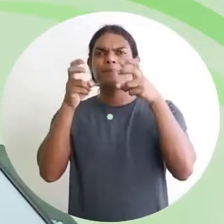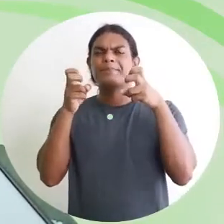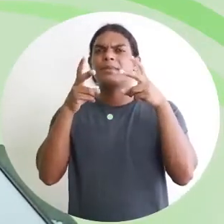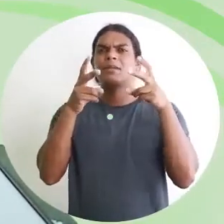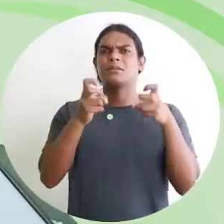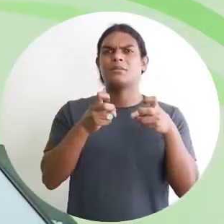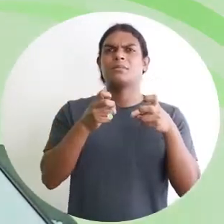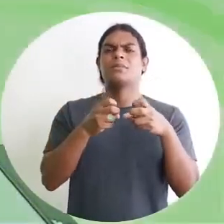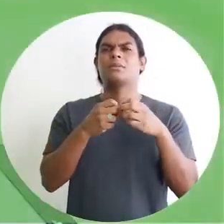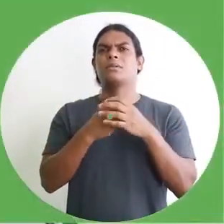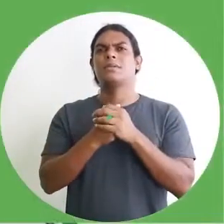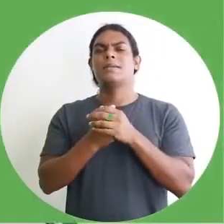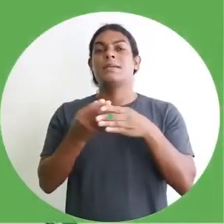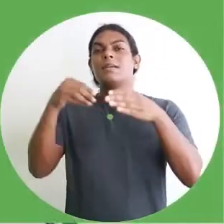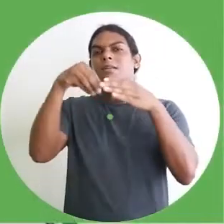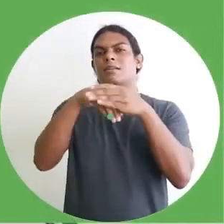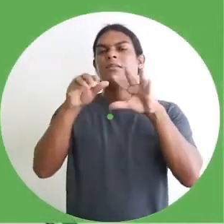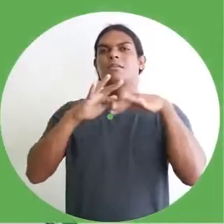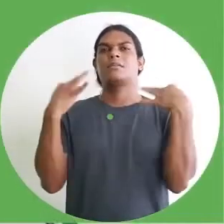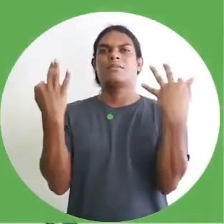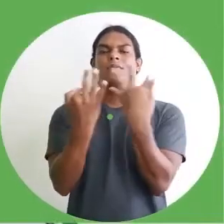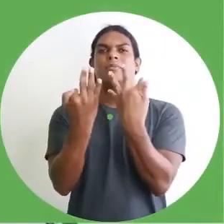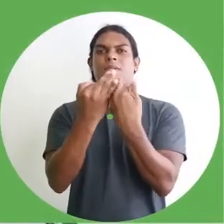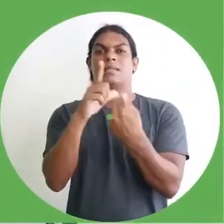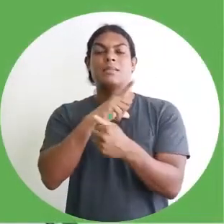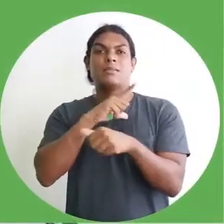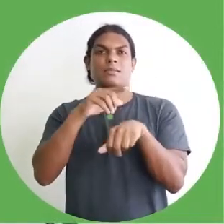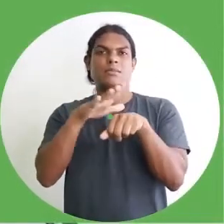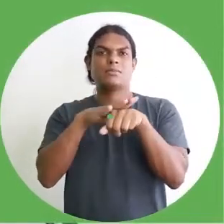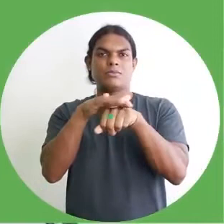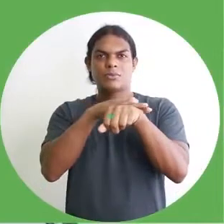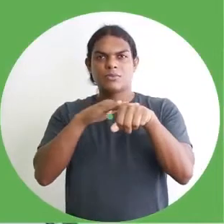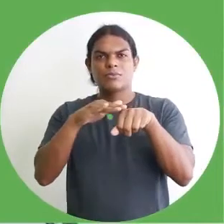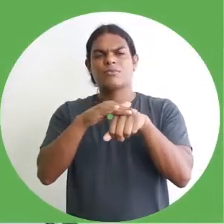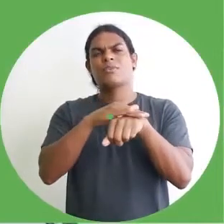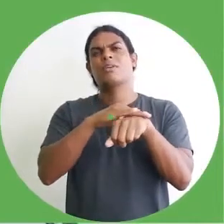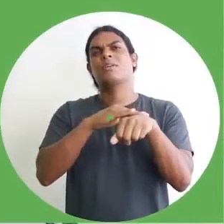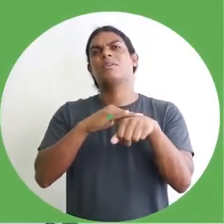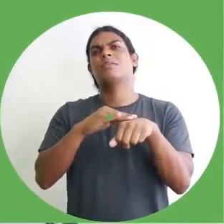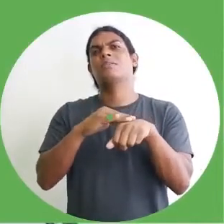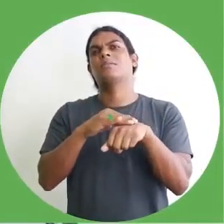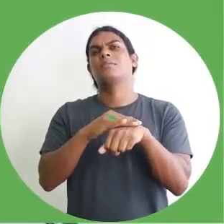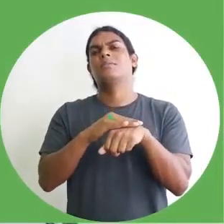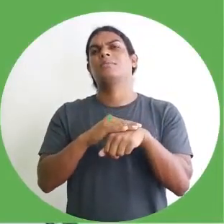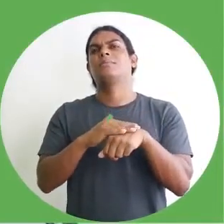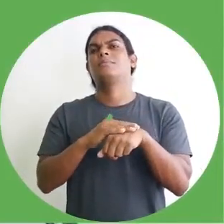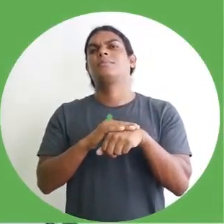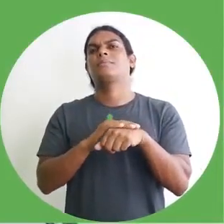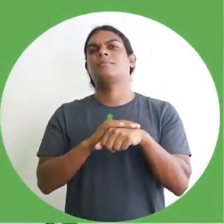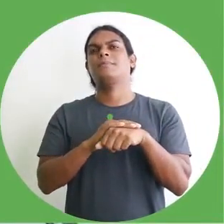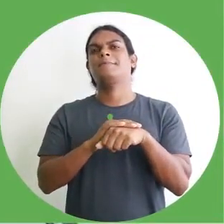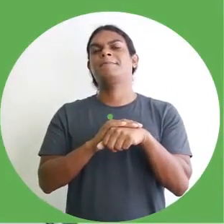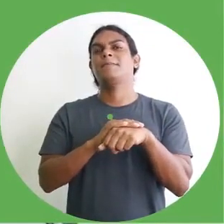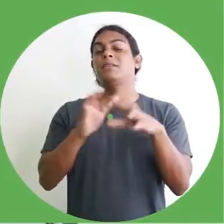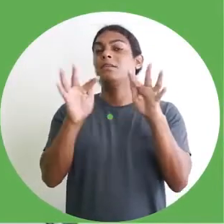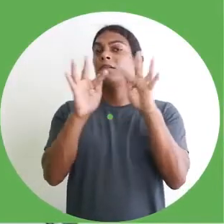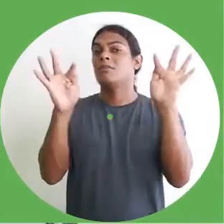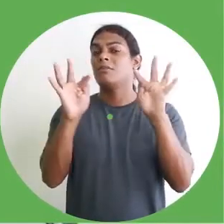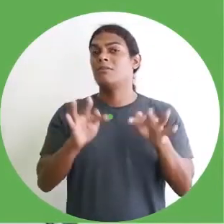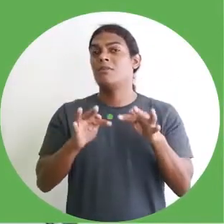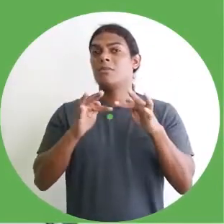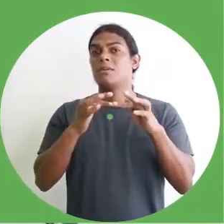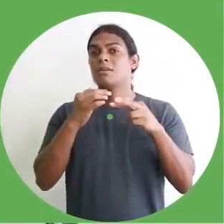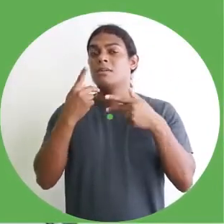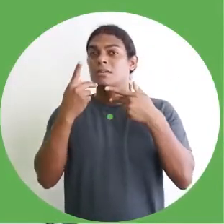observar que a gente, dentro da própria família, a gente tem um dialeto quase que familiar, eu poderia dizer assim, que é uma forma